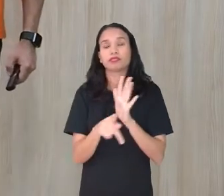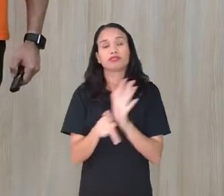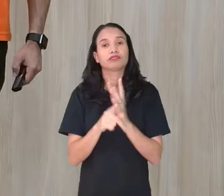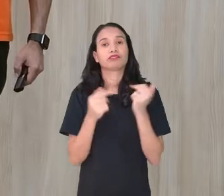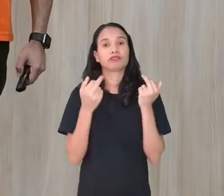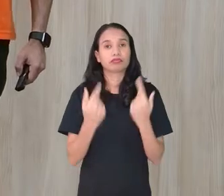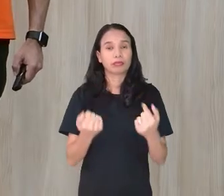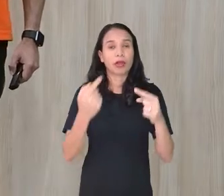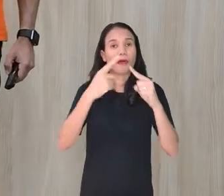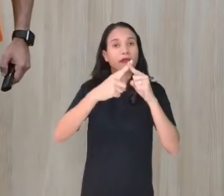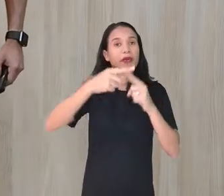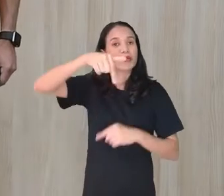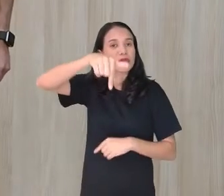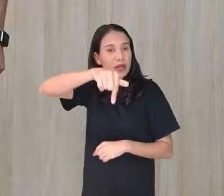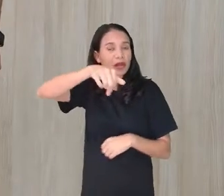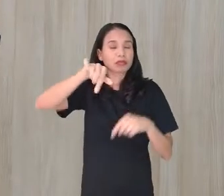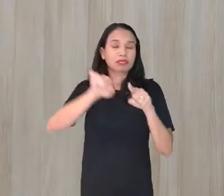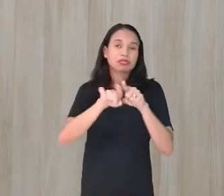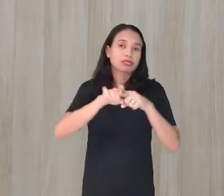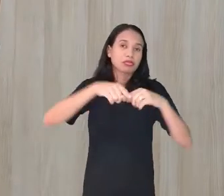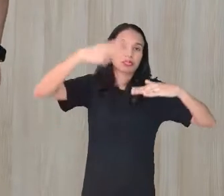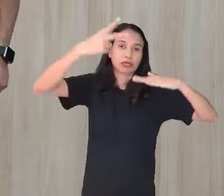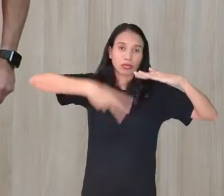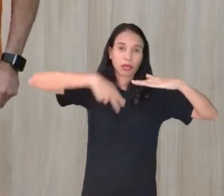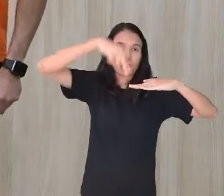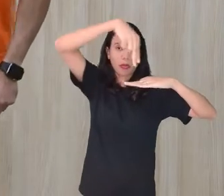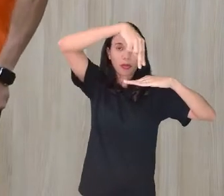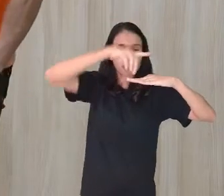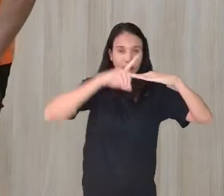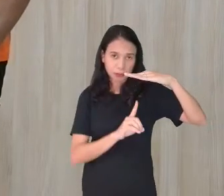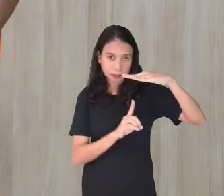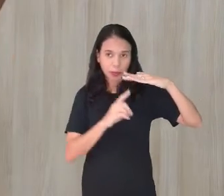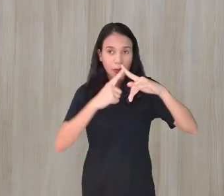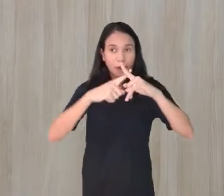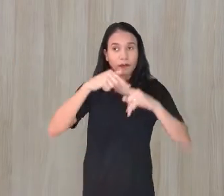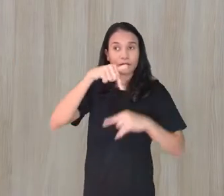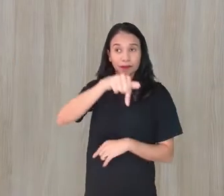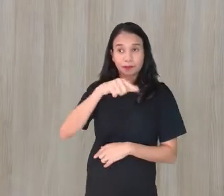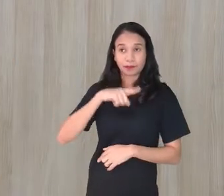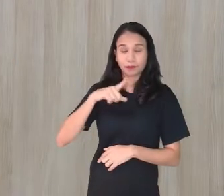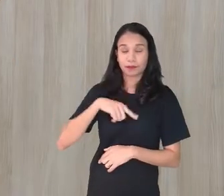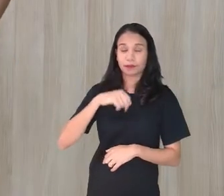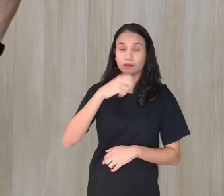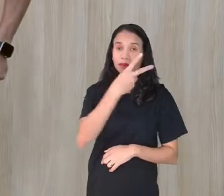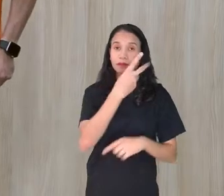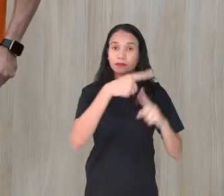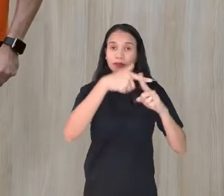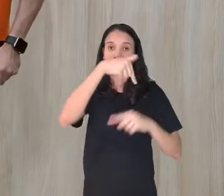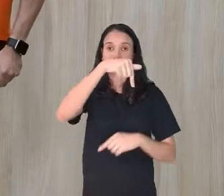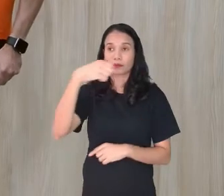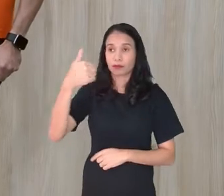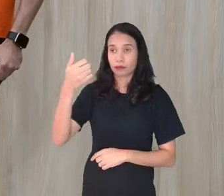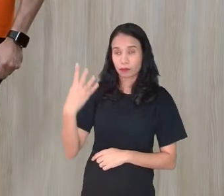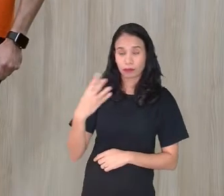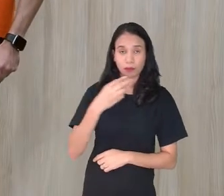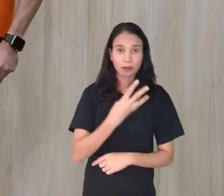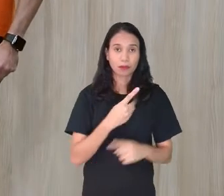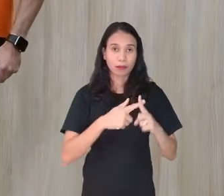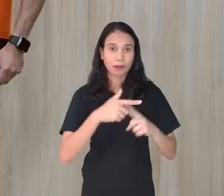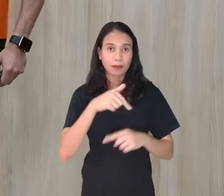por 7, tanto o numerador quanto o denominador. Então, eu tenho aí, ó, 2 vezes 7 é igual a